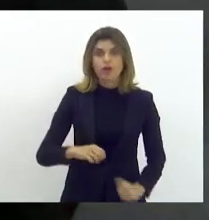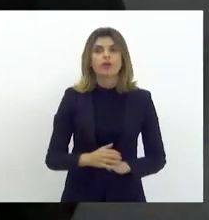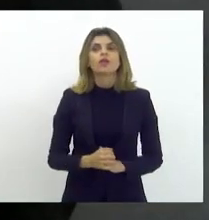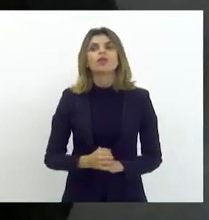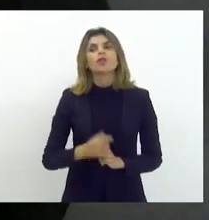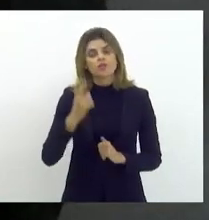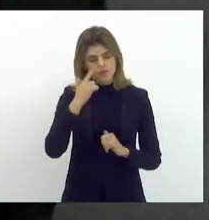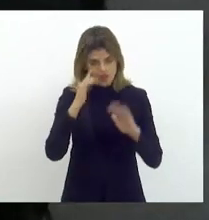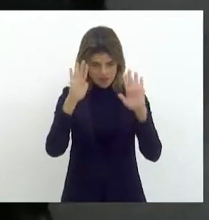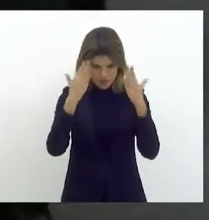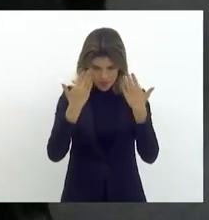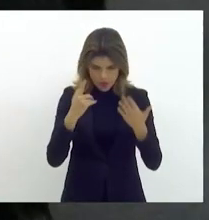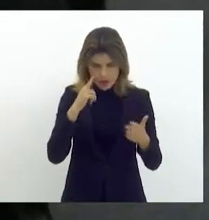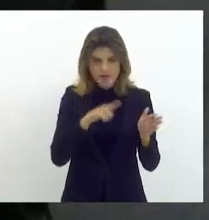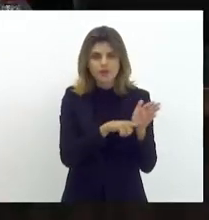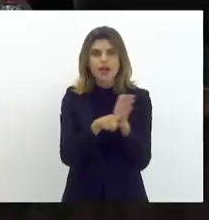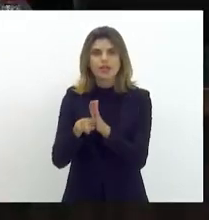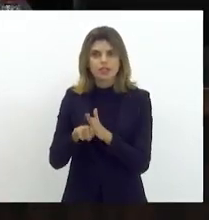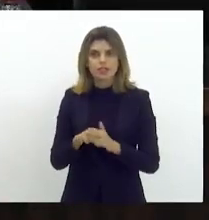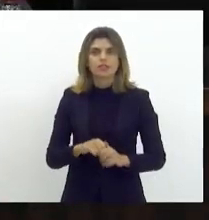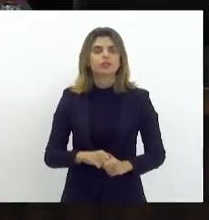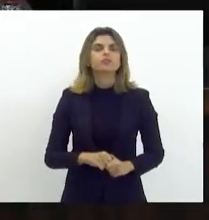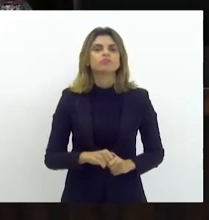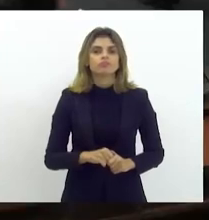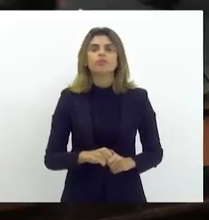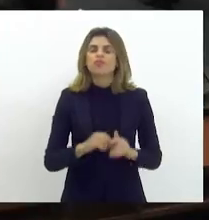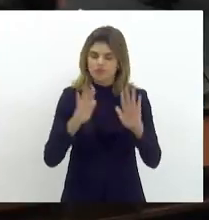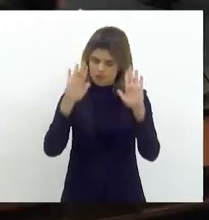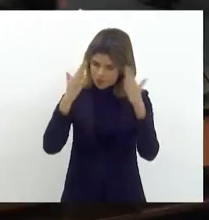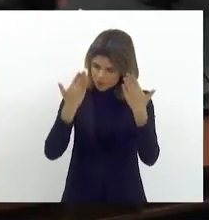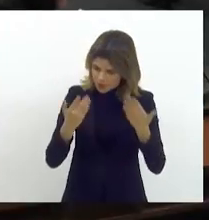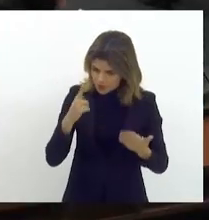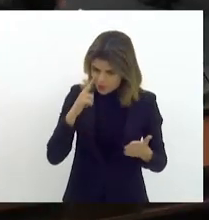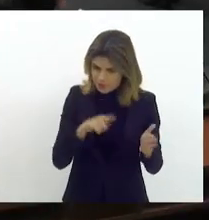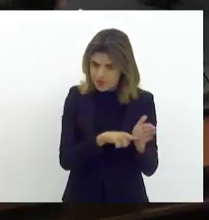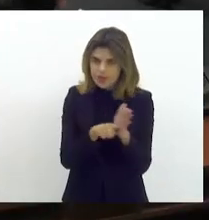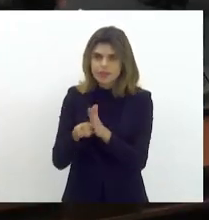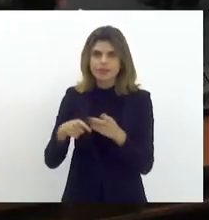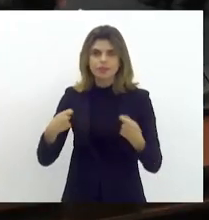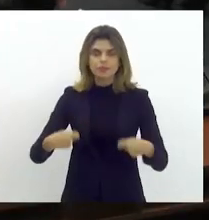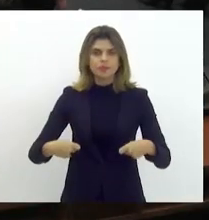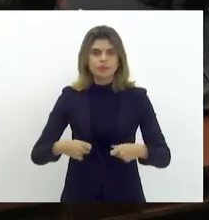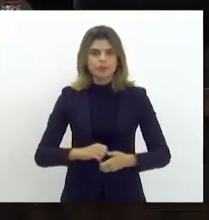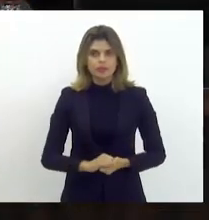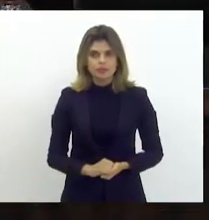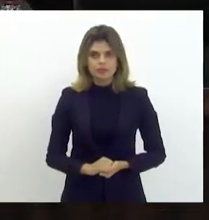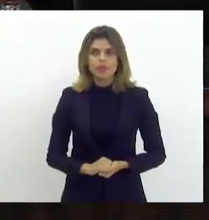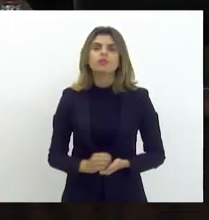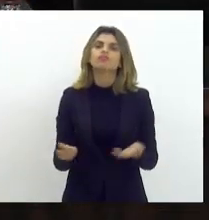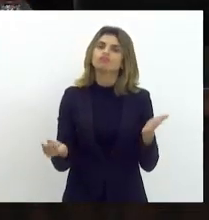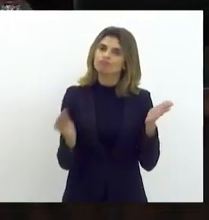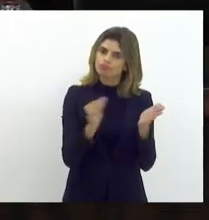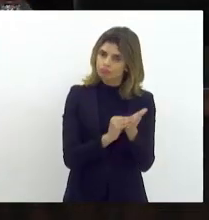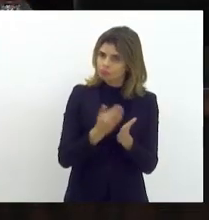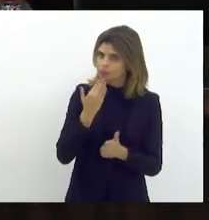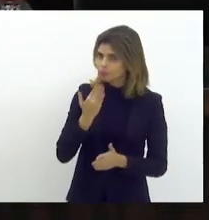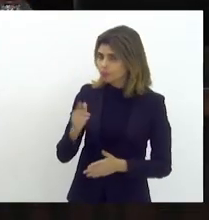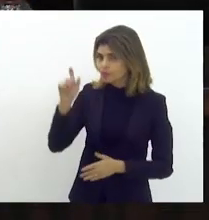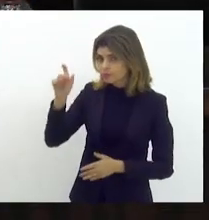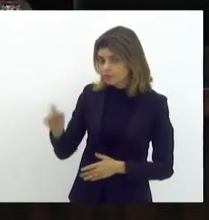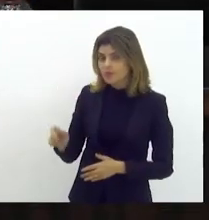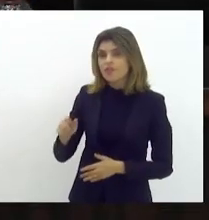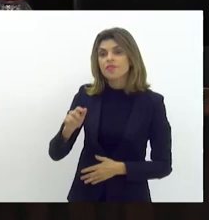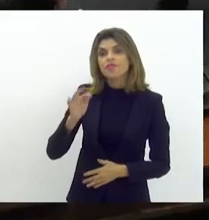comissão rejeitado verificação Senhor verificação solicitado pelo Deputado